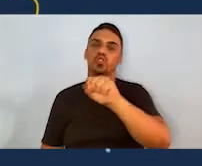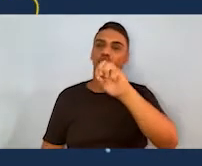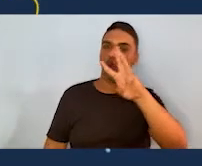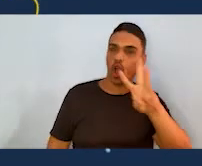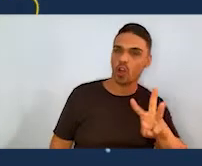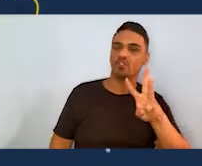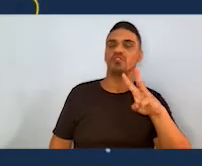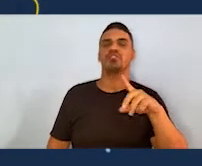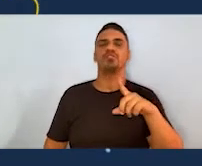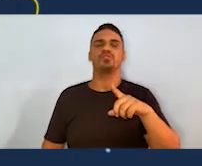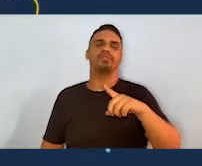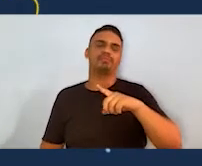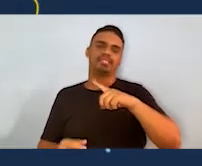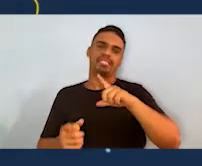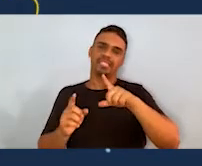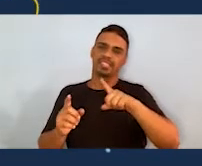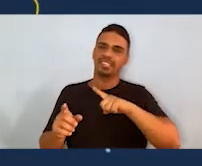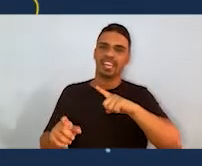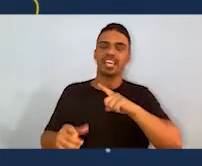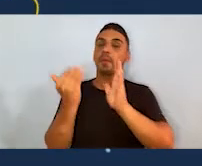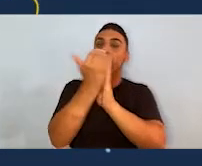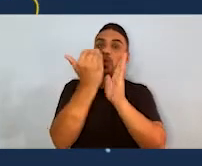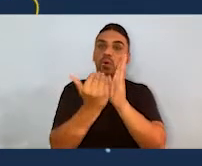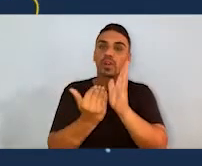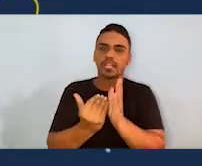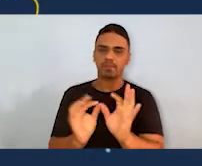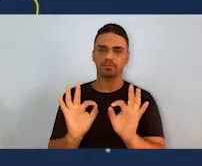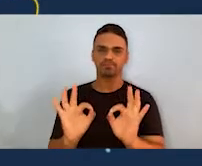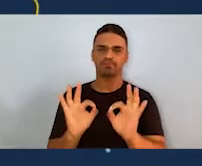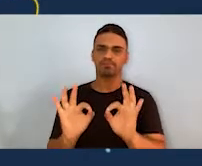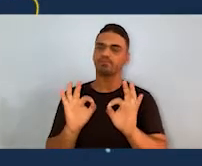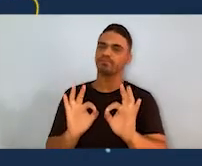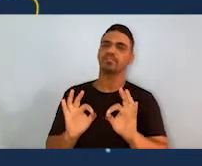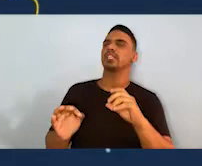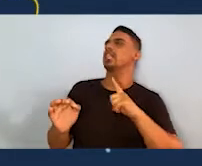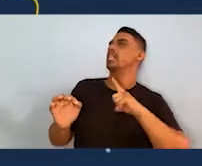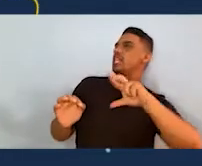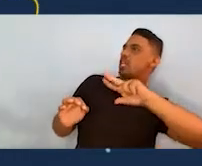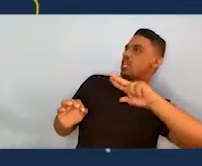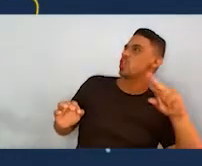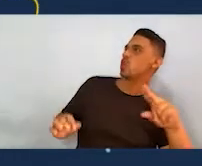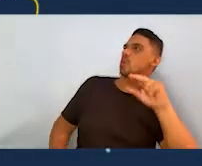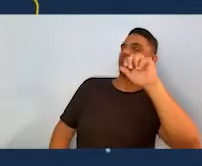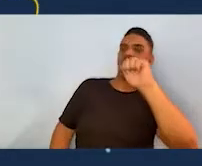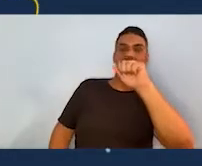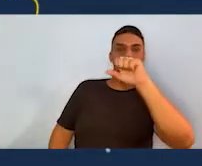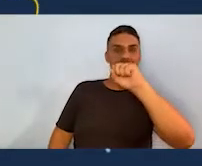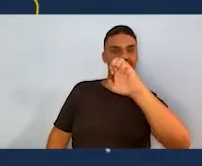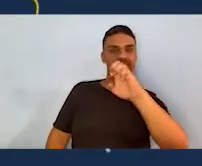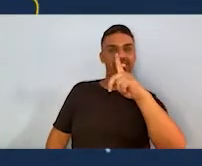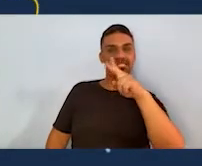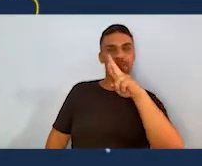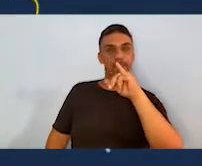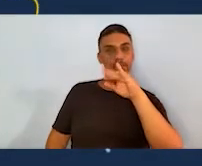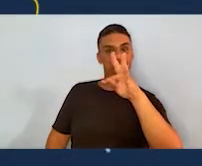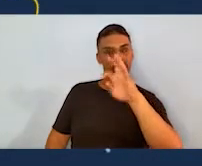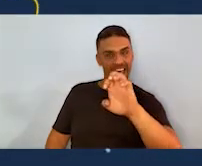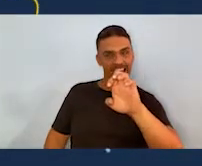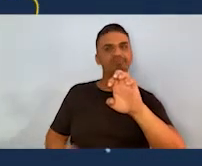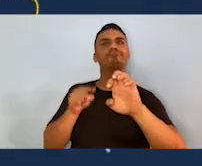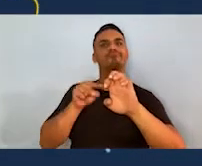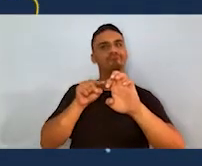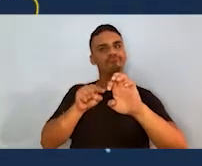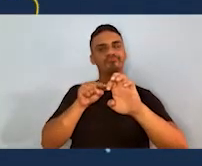bons. Então você tem o Azeprite, que eu considero, assim, por tudo que eu já vi dele, por tudo que eu já observei, tecnicamente o